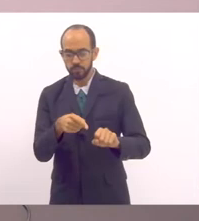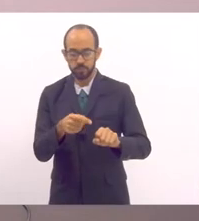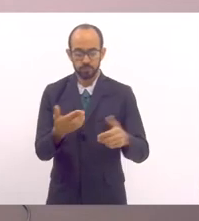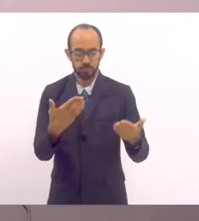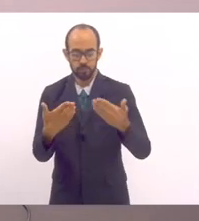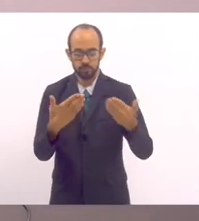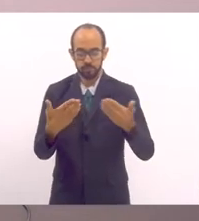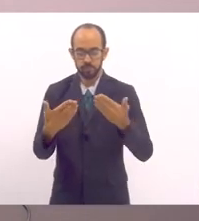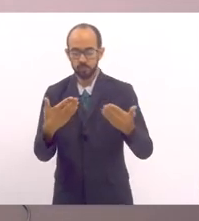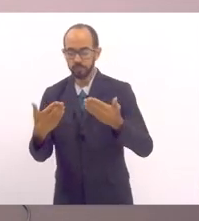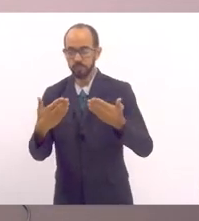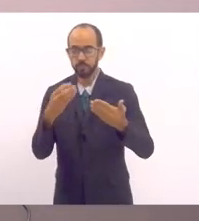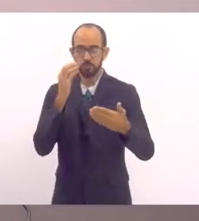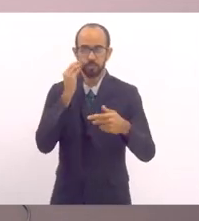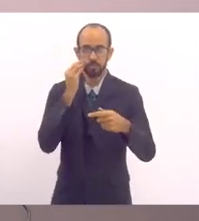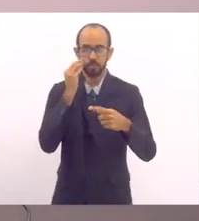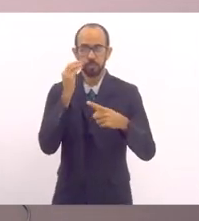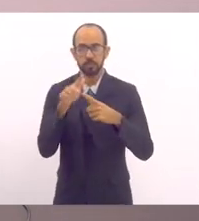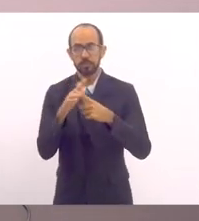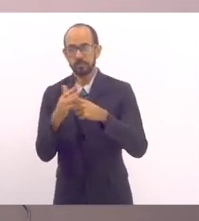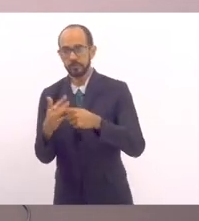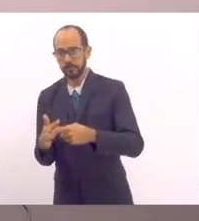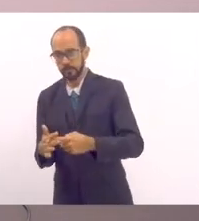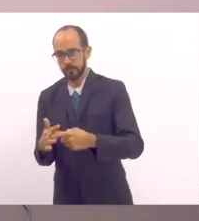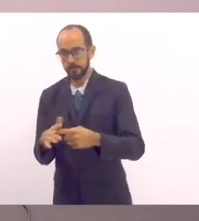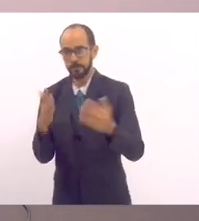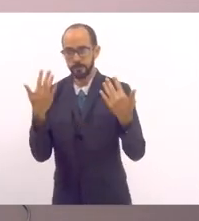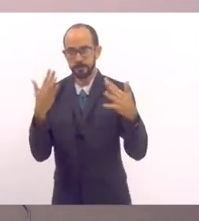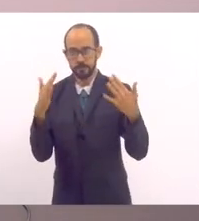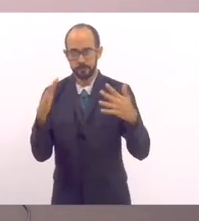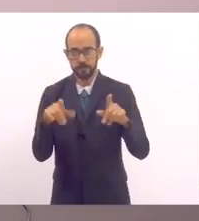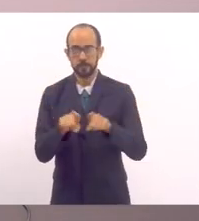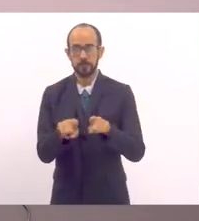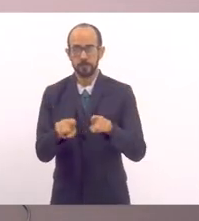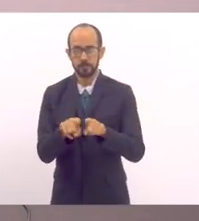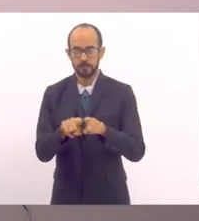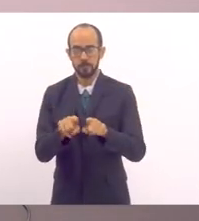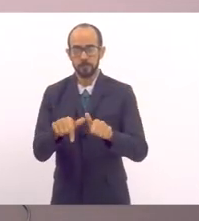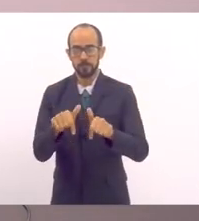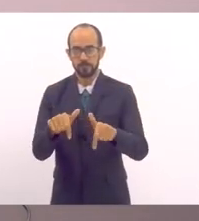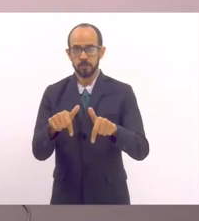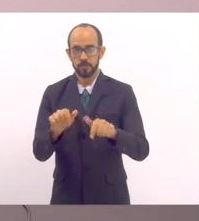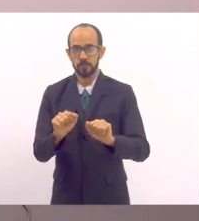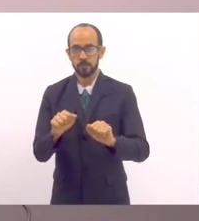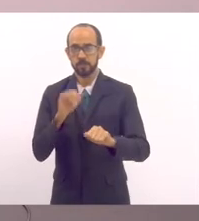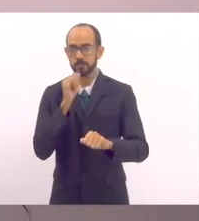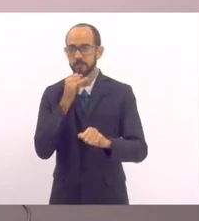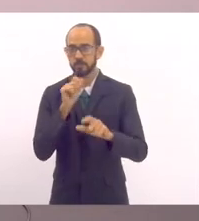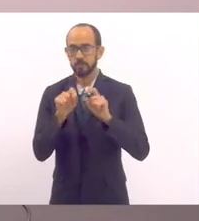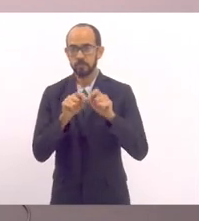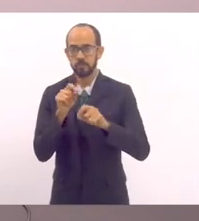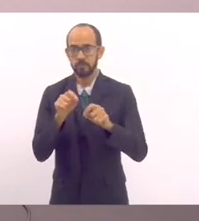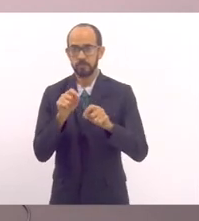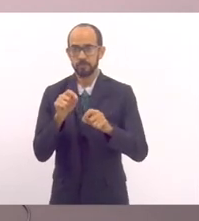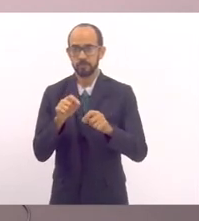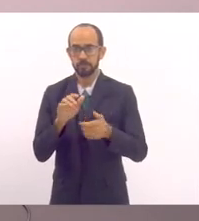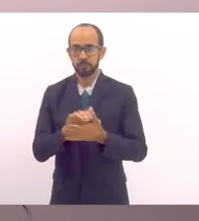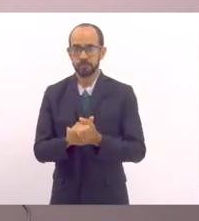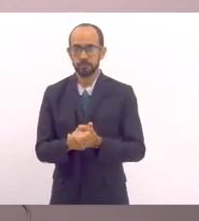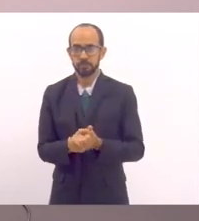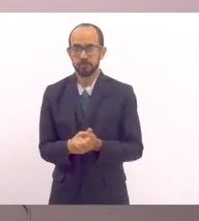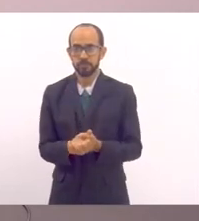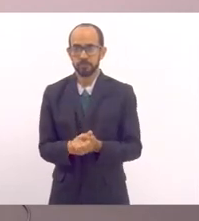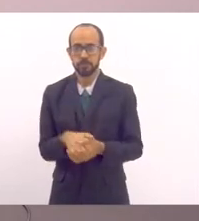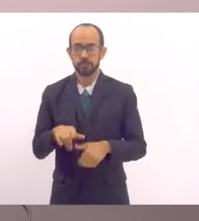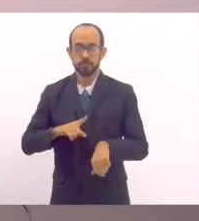sentido de aprimorar, de ver com bons olhos, parabeniza muito a iniciativa. Infelizmente, o deputado está